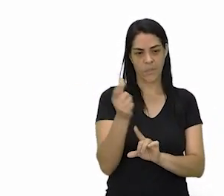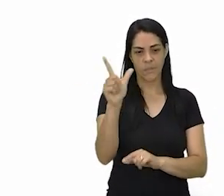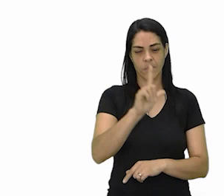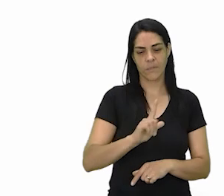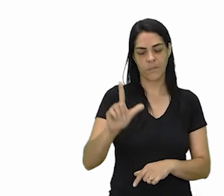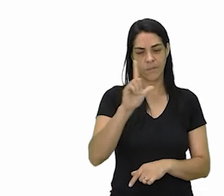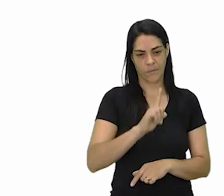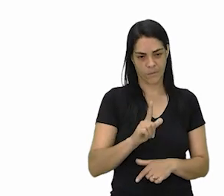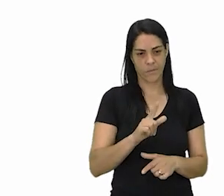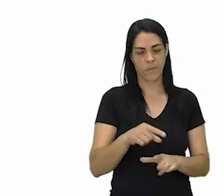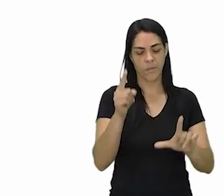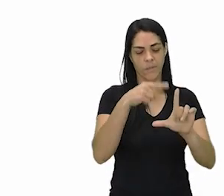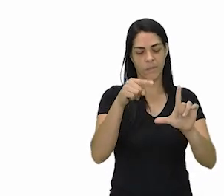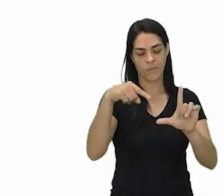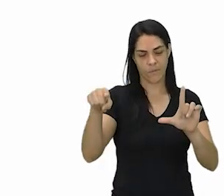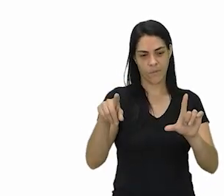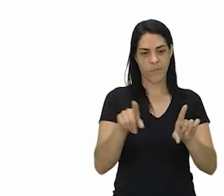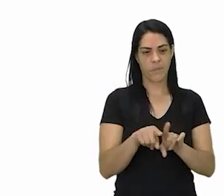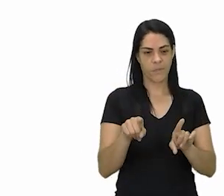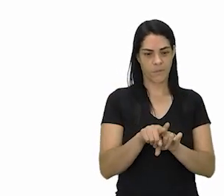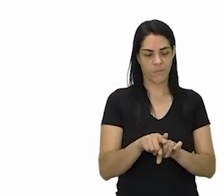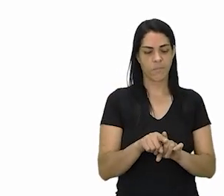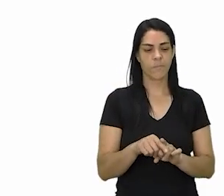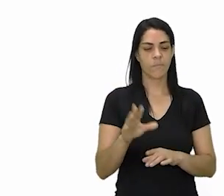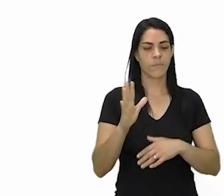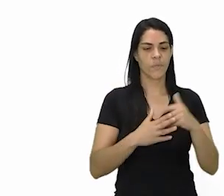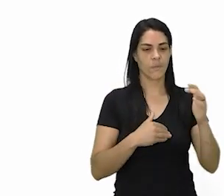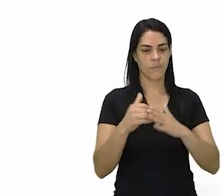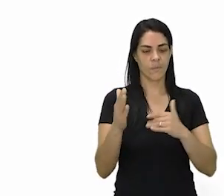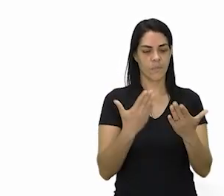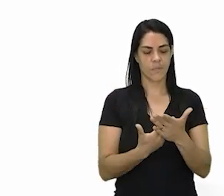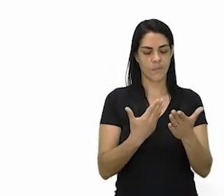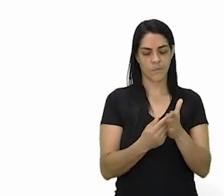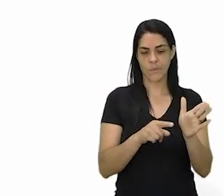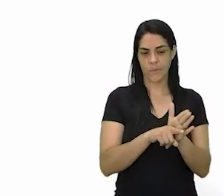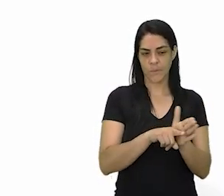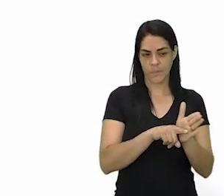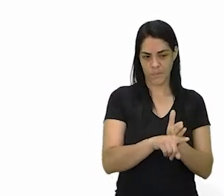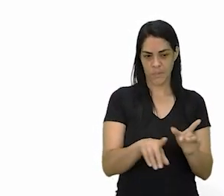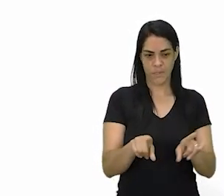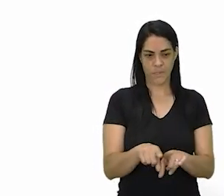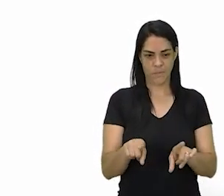os infográficos no campo das práticas de estudo e pesquisa,